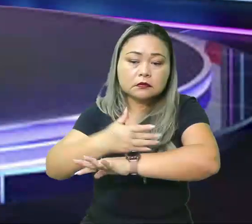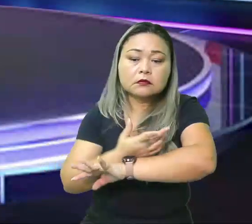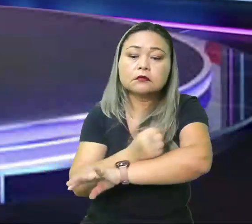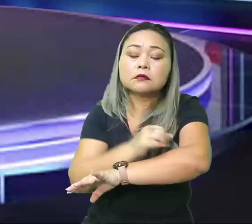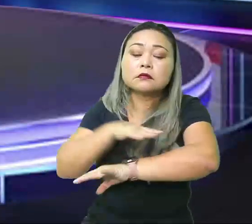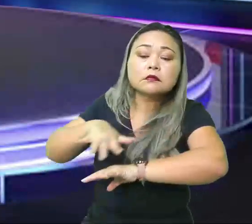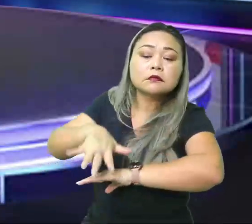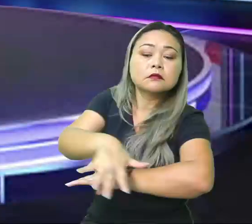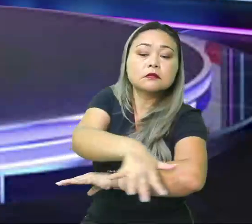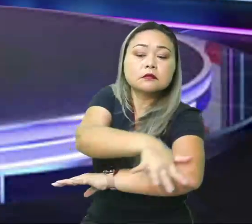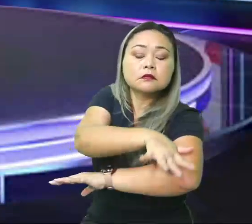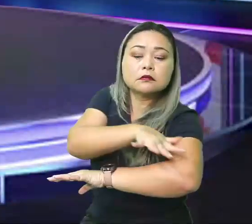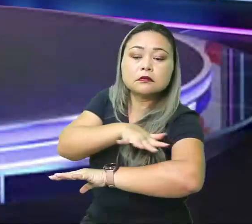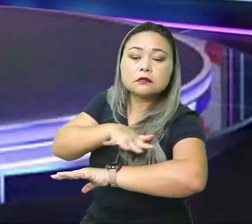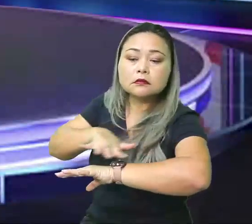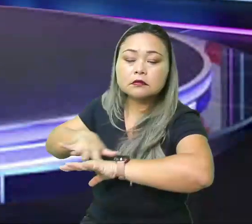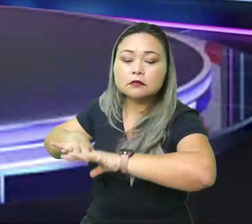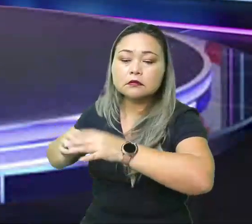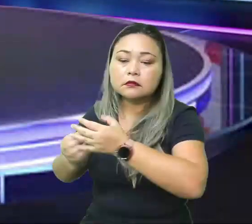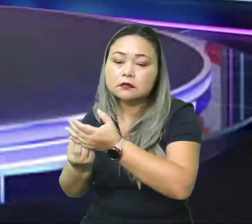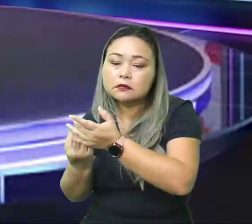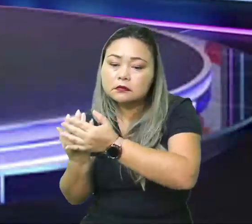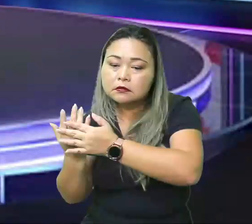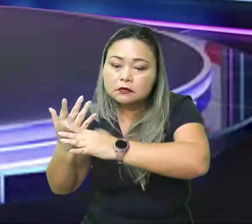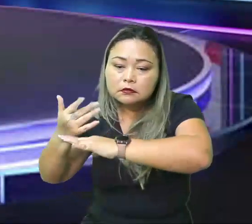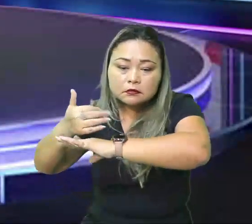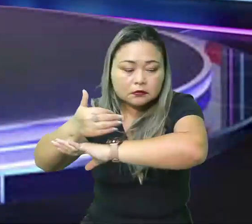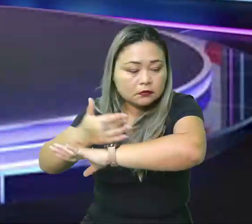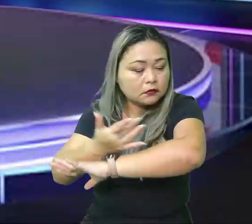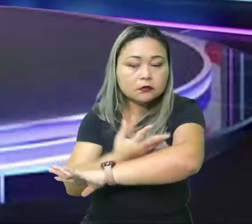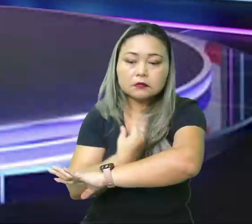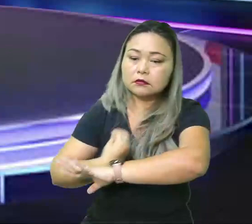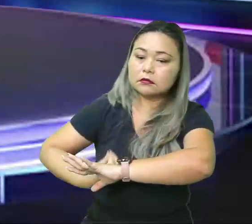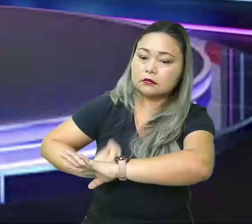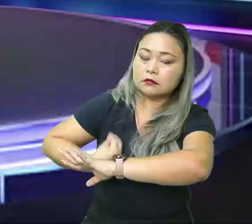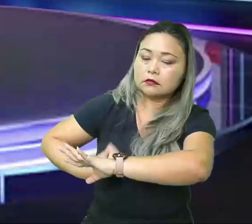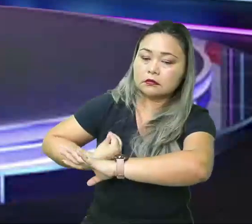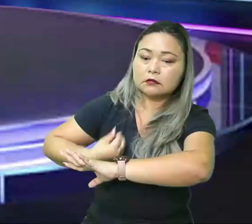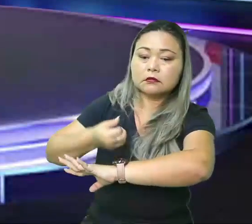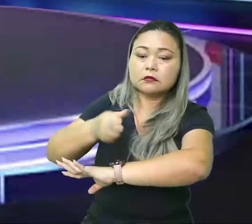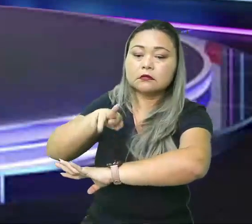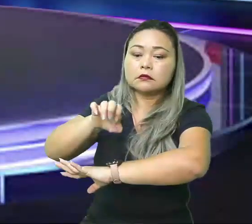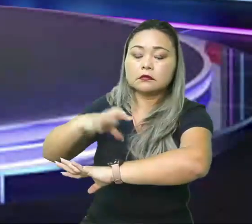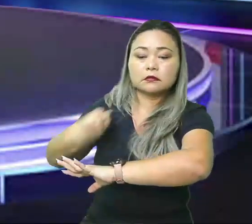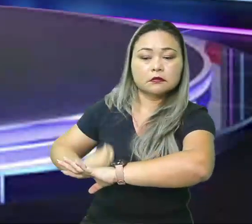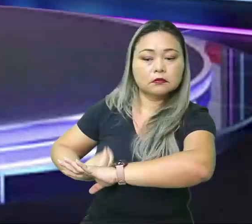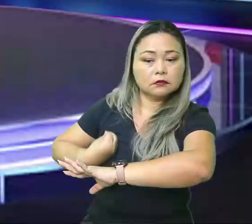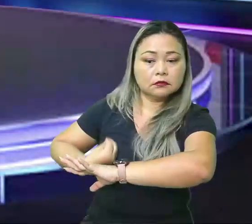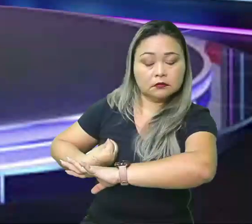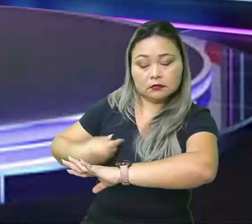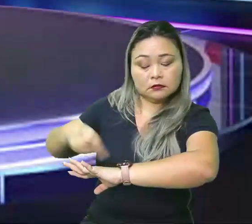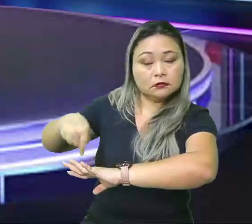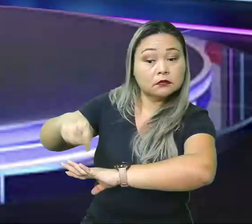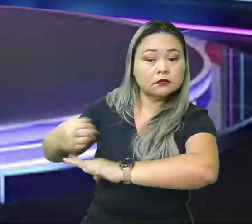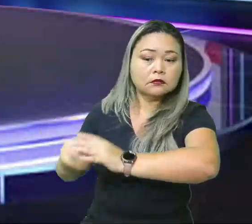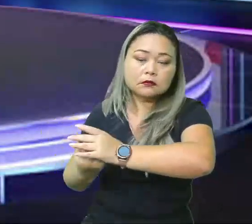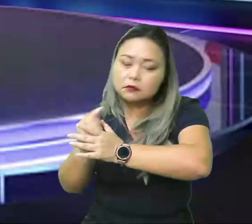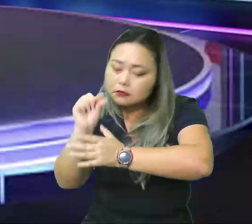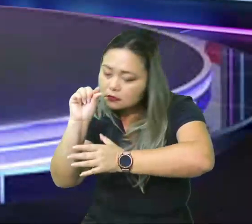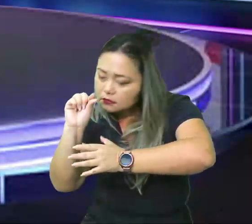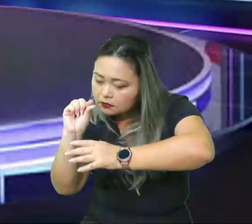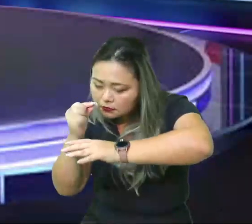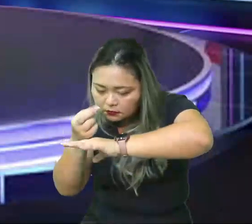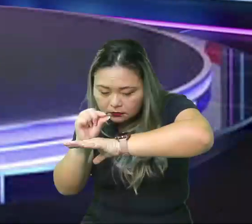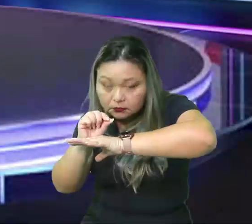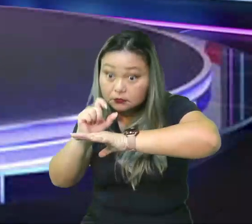aquele ambiente onde você vai encontrar a vida, os seres vivos, sejam eles